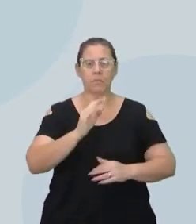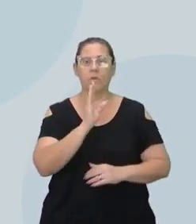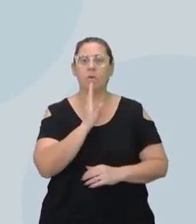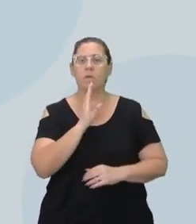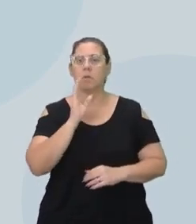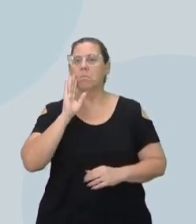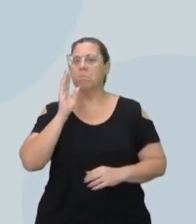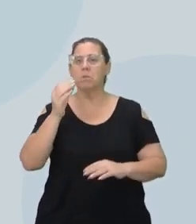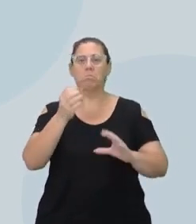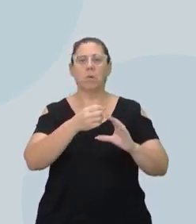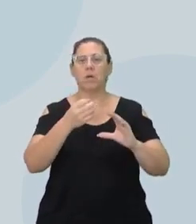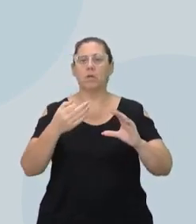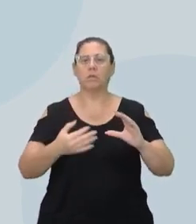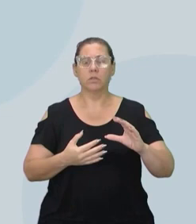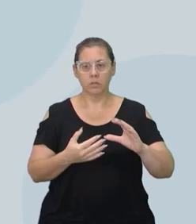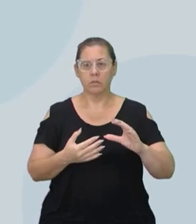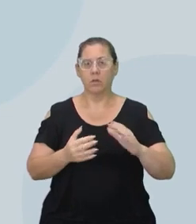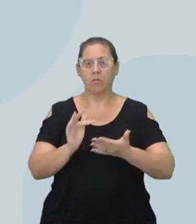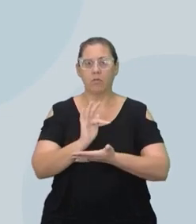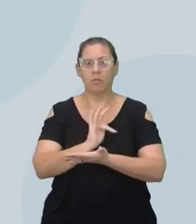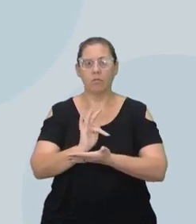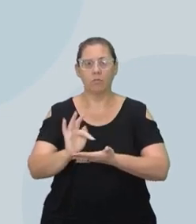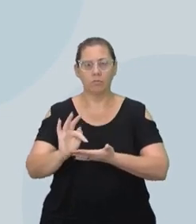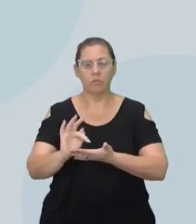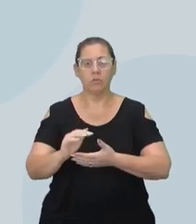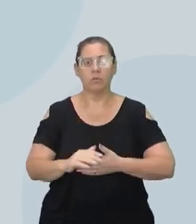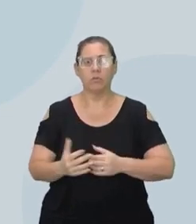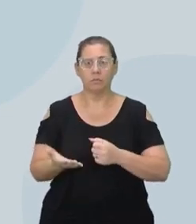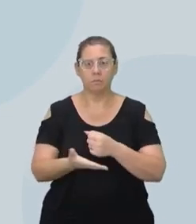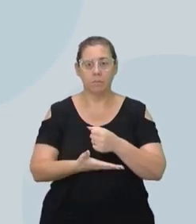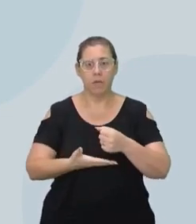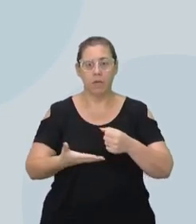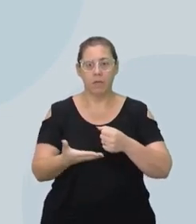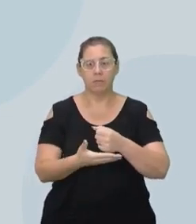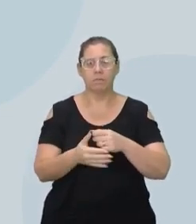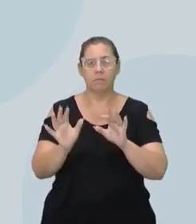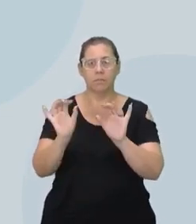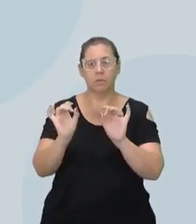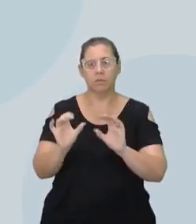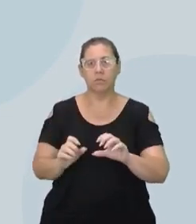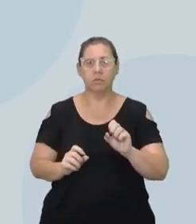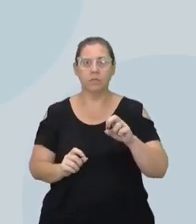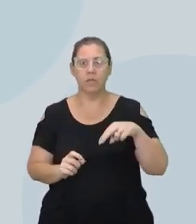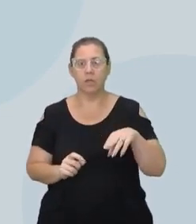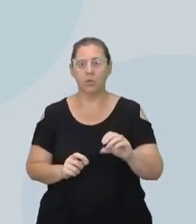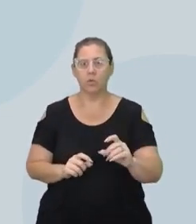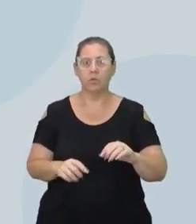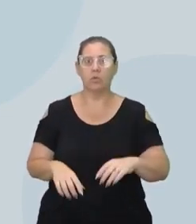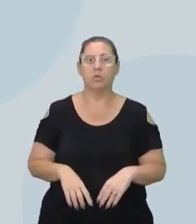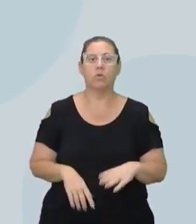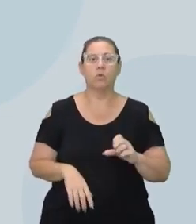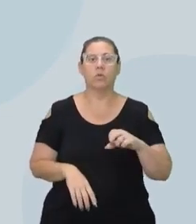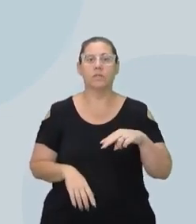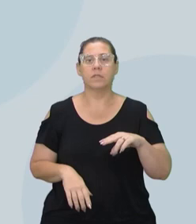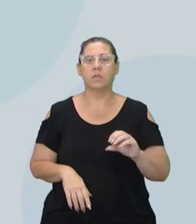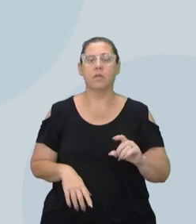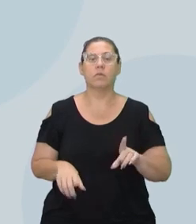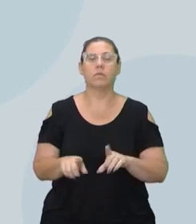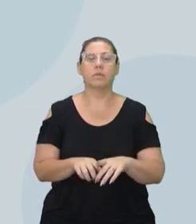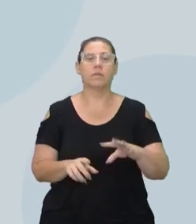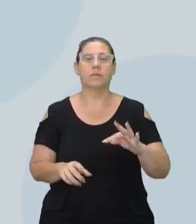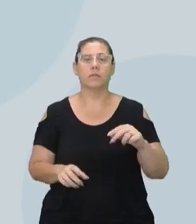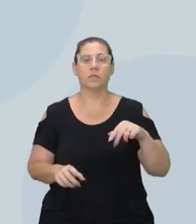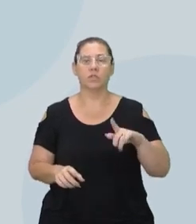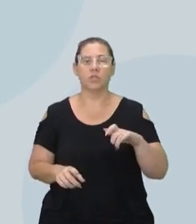as principais características das funções trigonométricas básicas, especialmente o seno, o cosseno e a